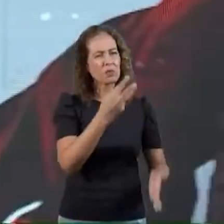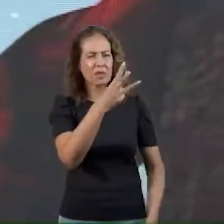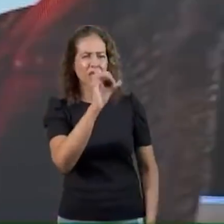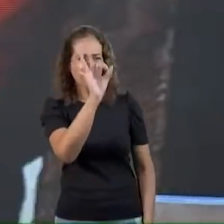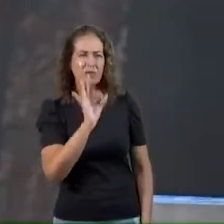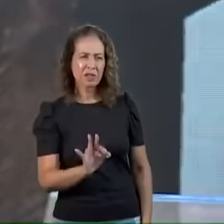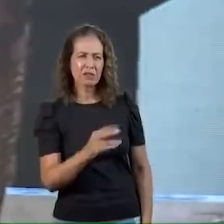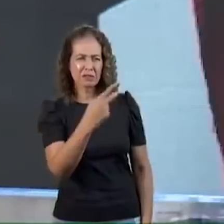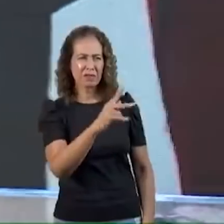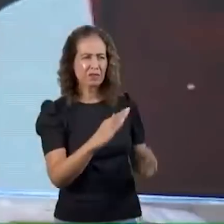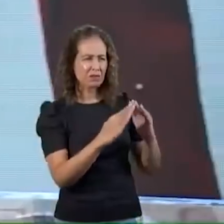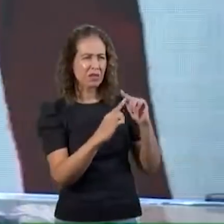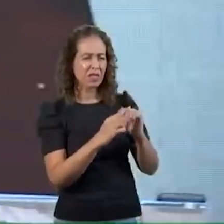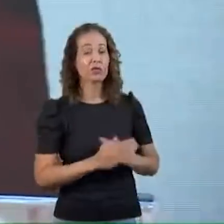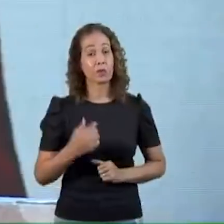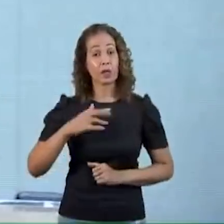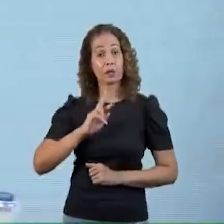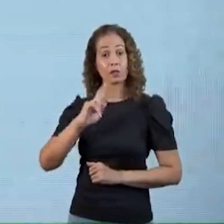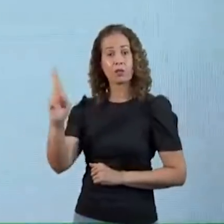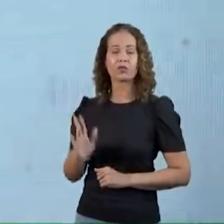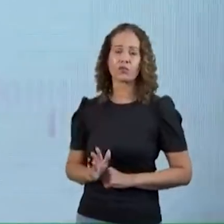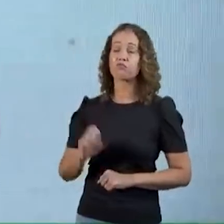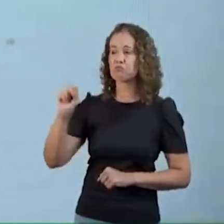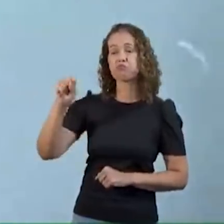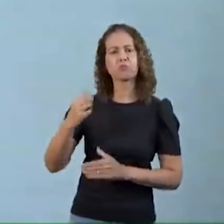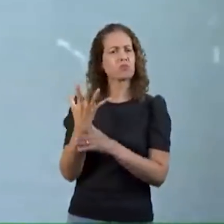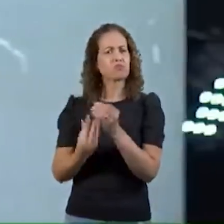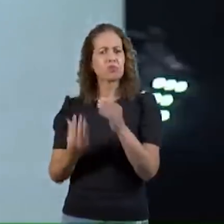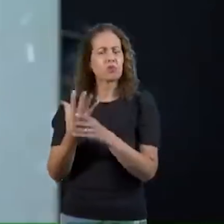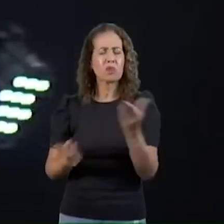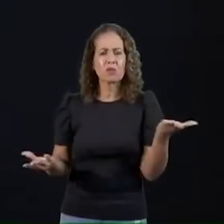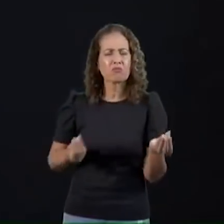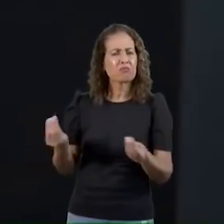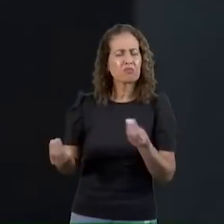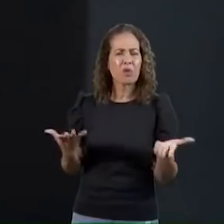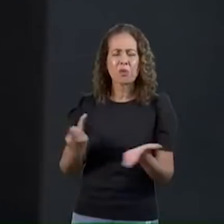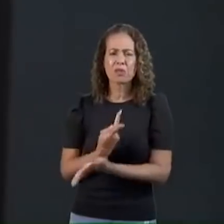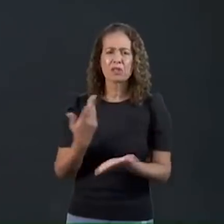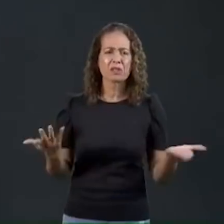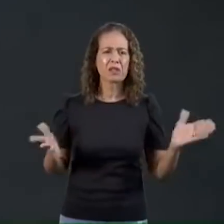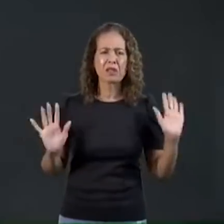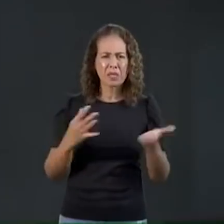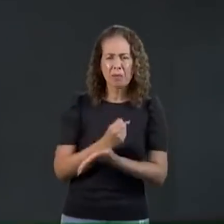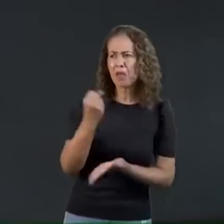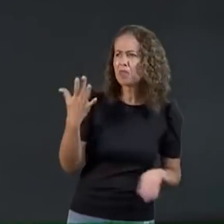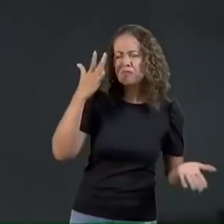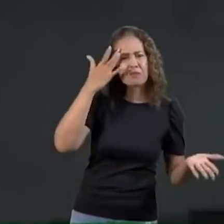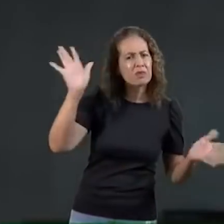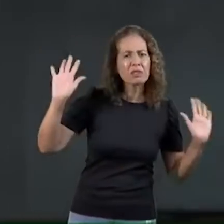igreja? Falei, sumiu. Sumiu, não sei para onde foi. Engoliram, foi Jesus. Foi arrebatamento, já teve